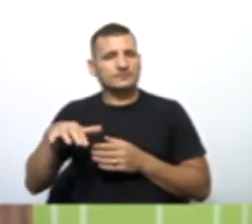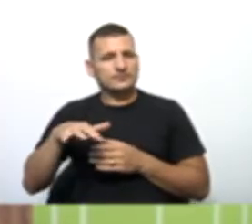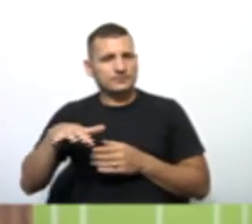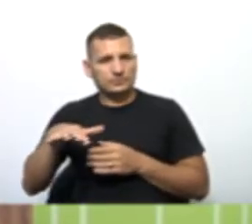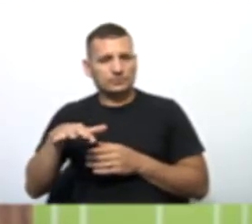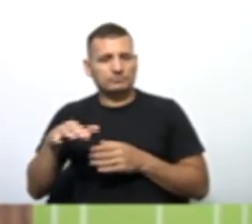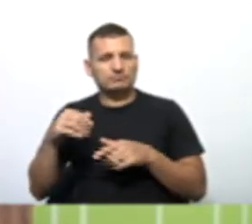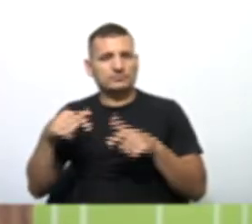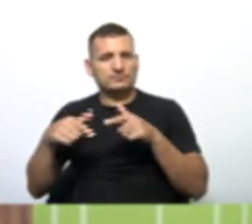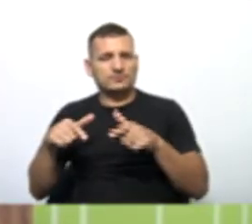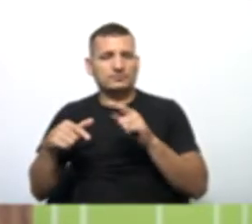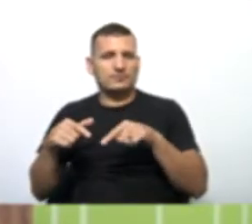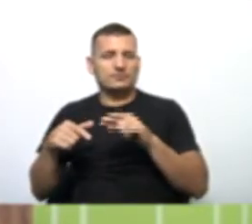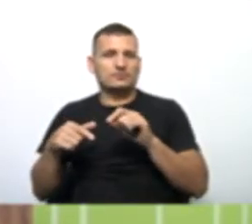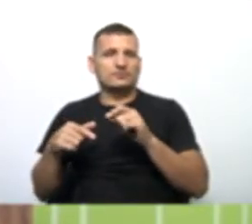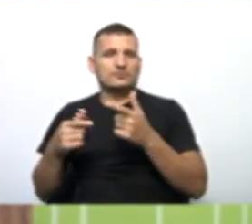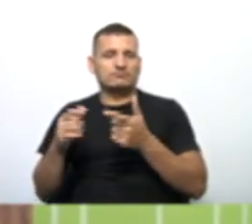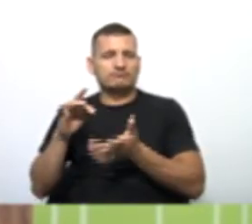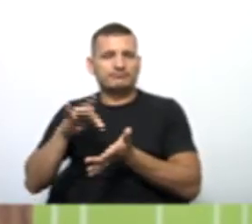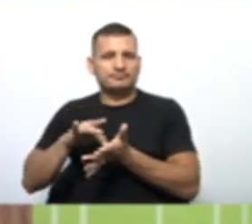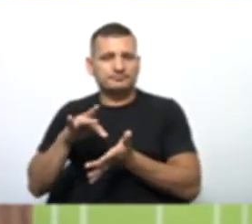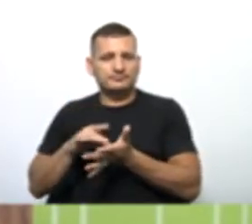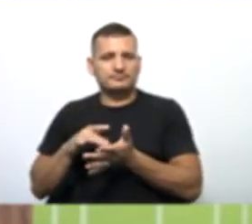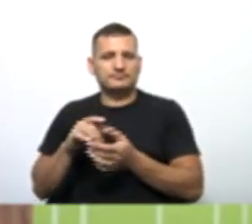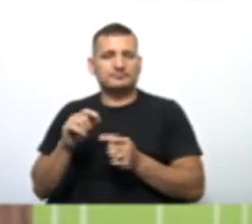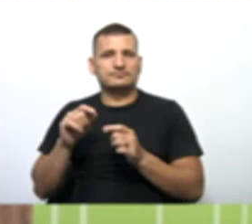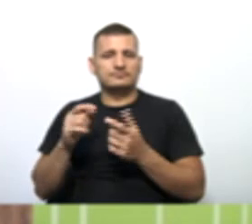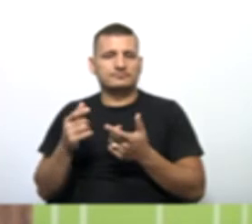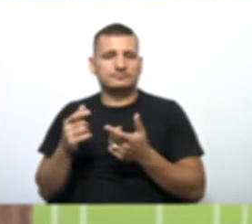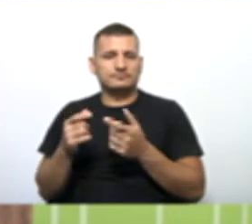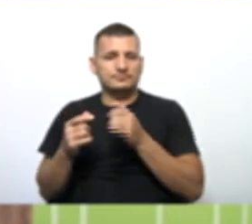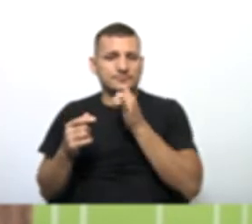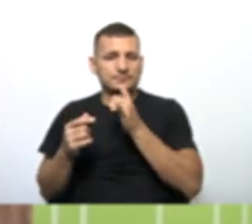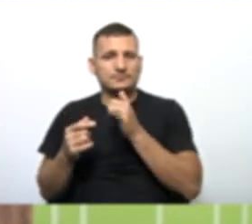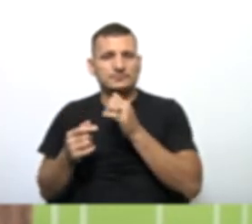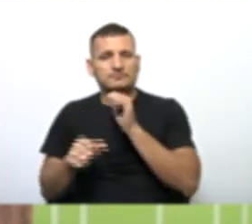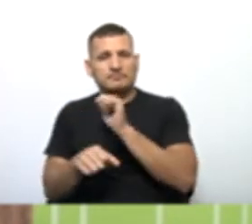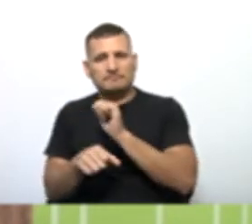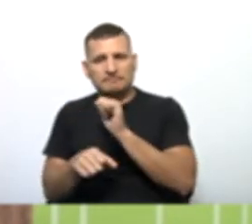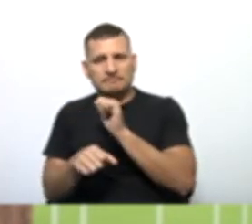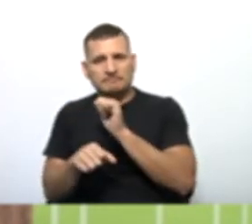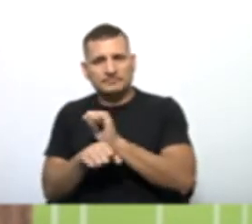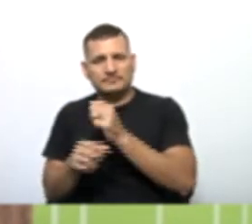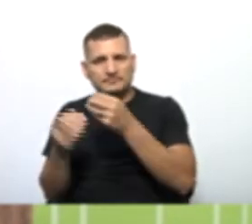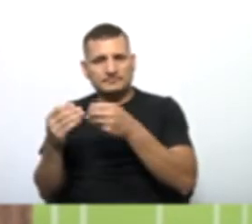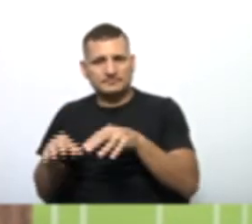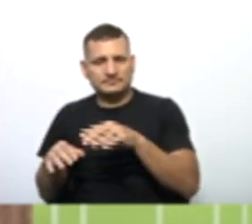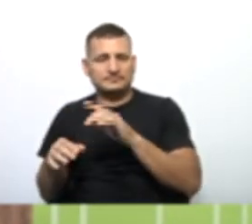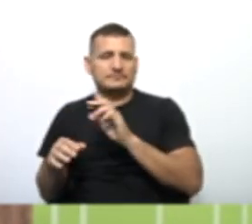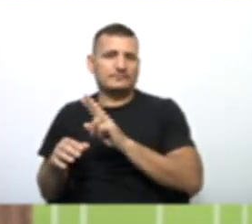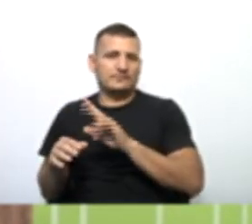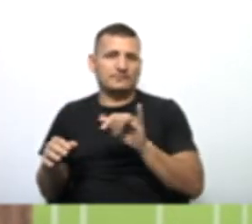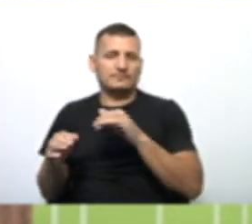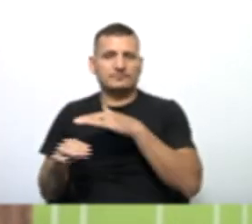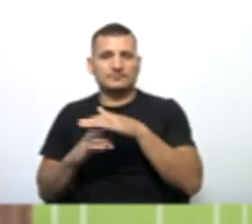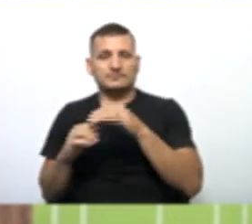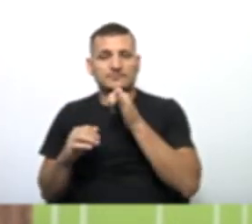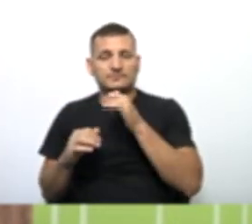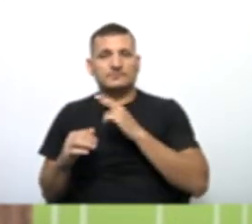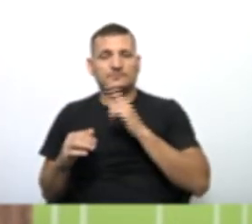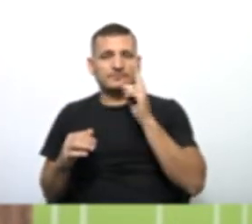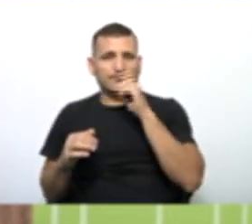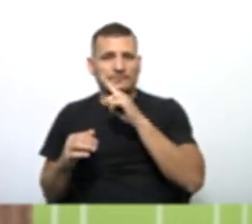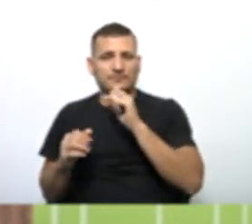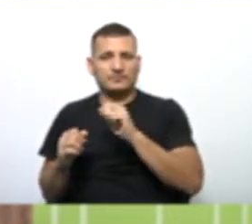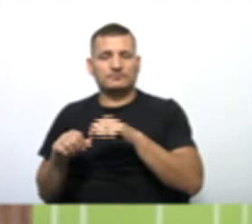é o real, é o que está se trabalhando, é o que, se parar, vai gerar um impacto na empresa. Se tiver uma falha, pode corromper